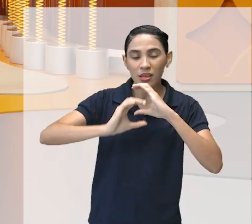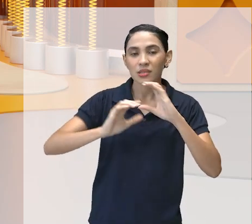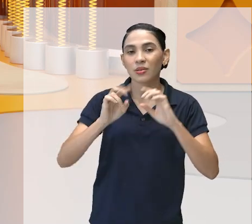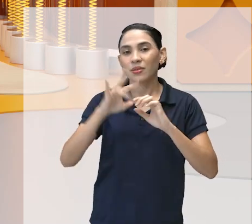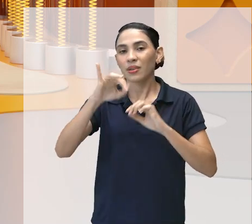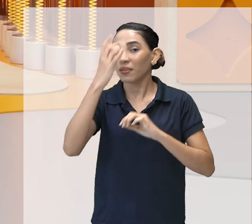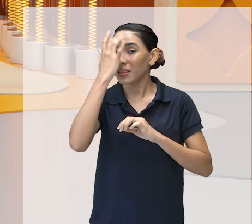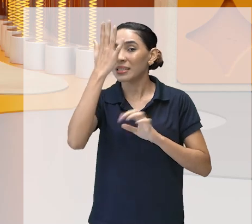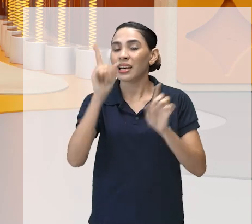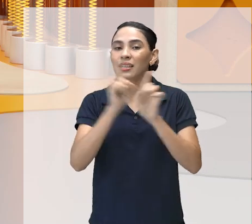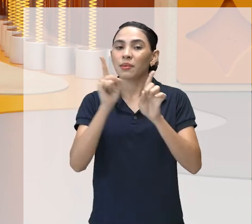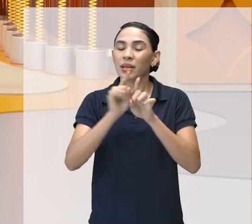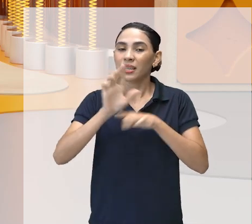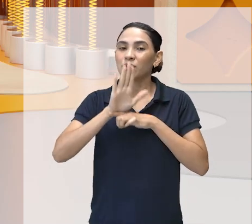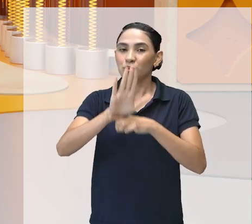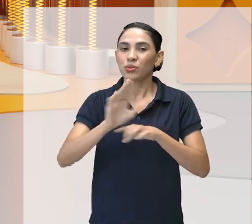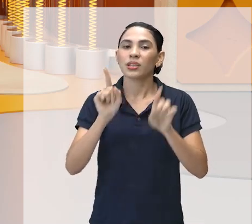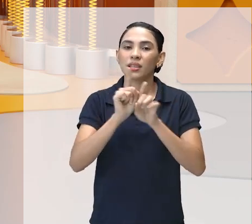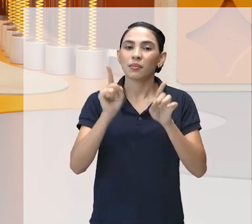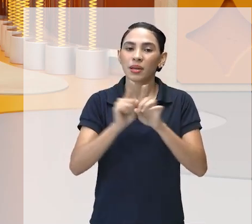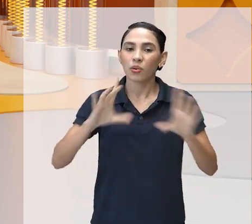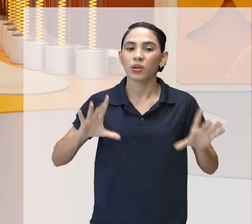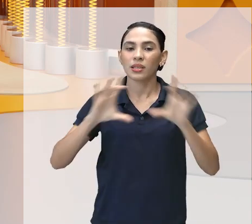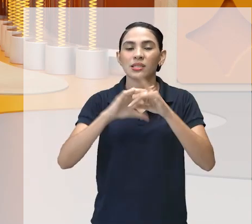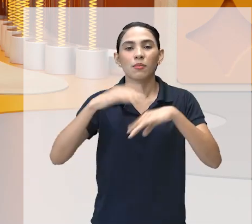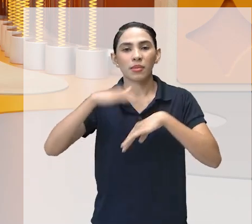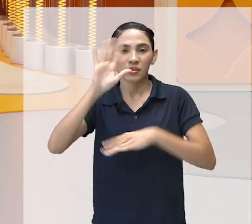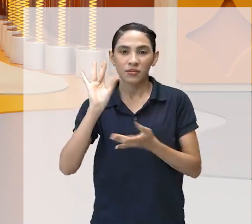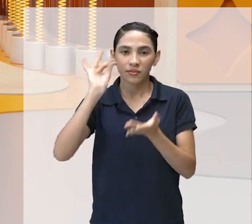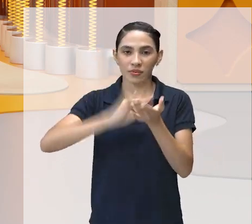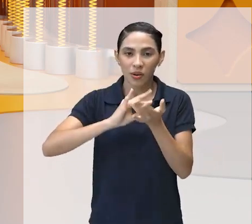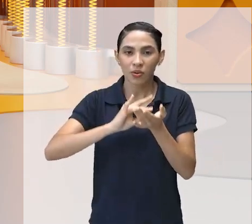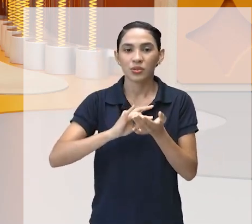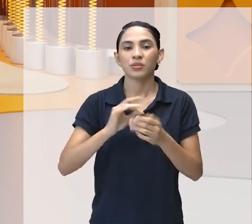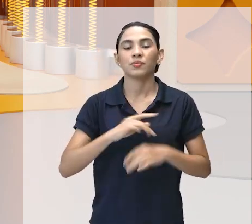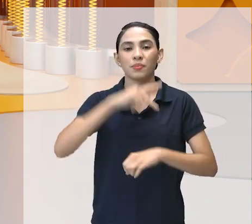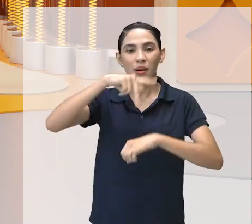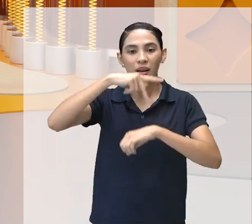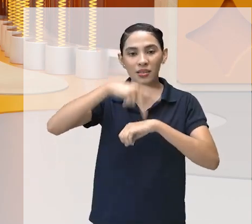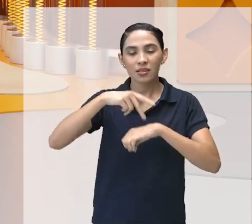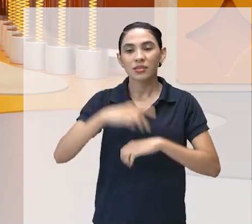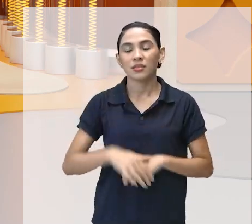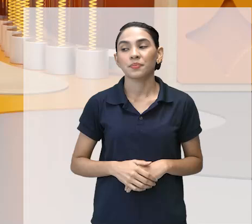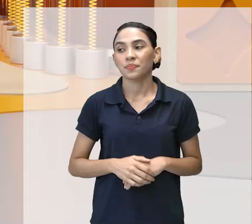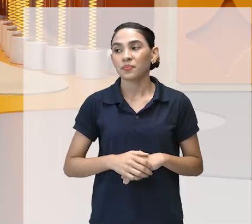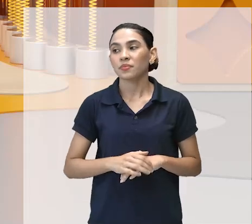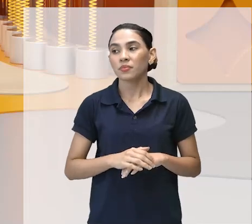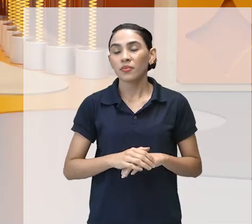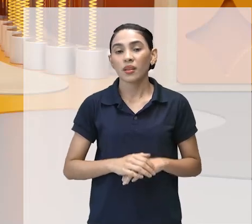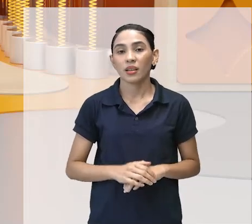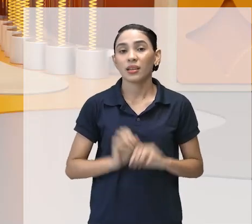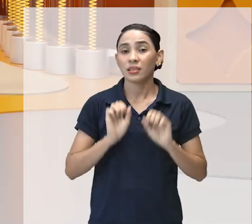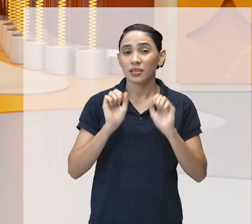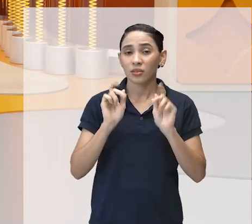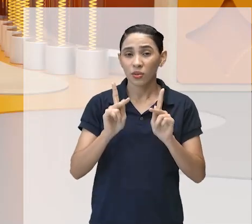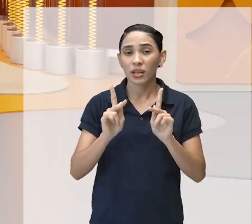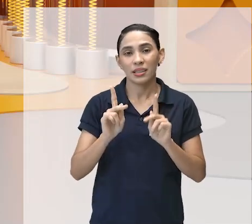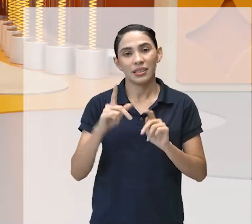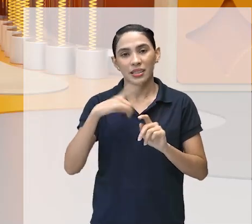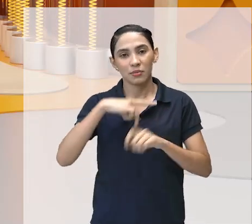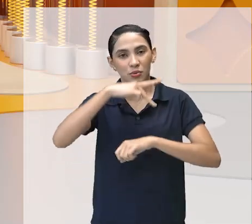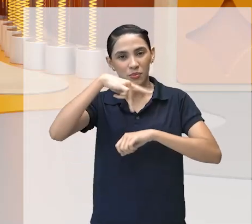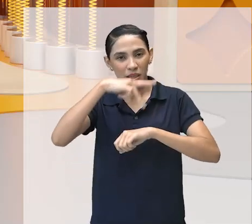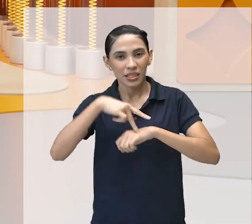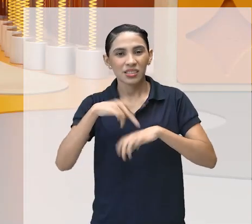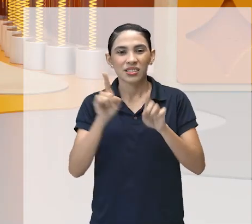que facilitam e ajudam essa conexão realmente com esses países. Lógico, vamos ter países